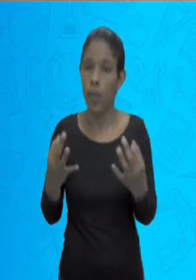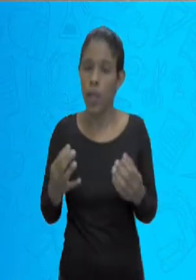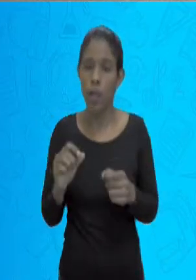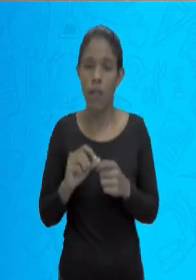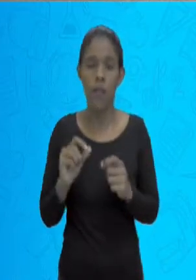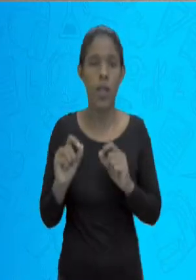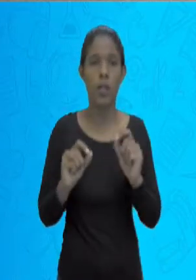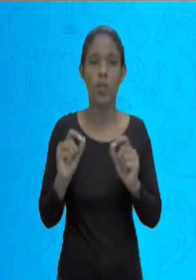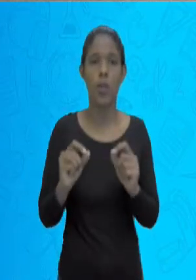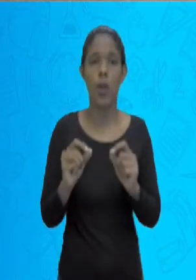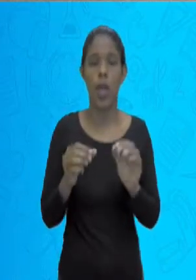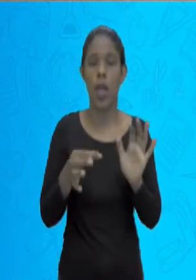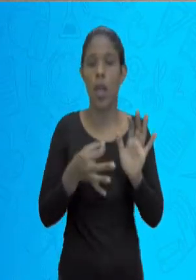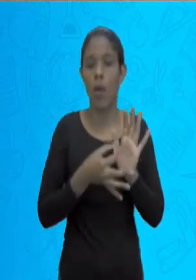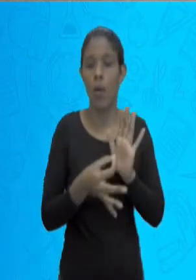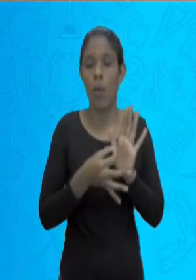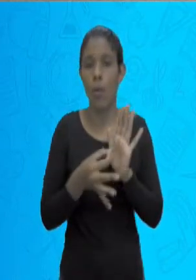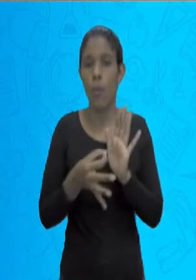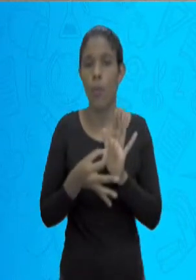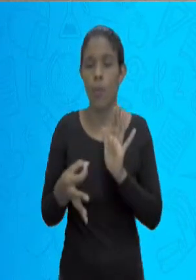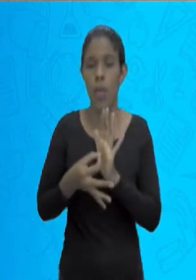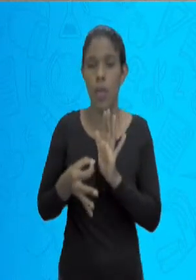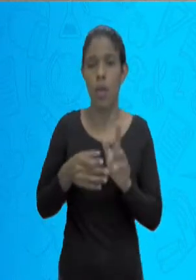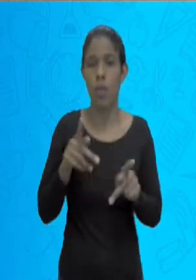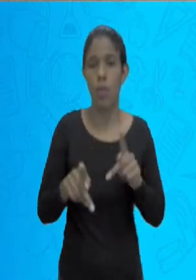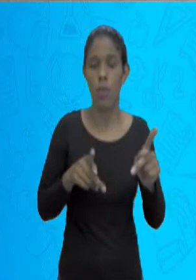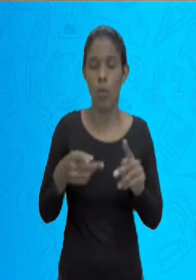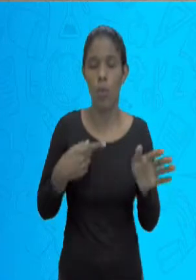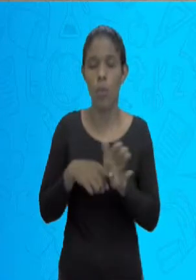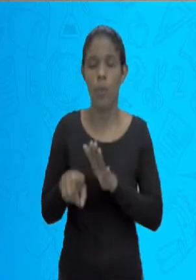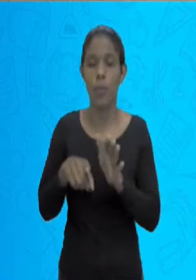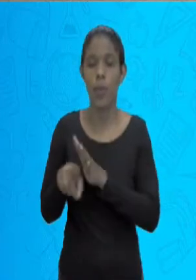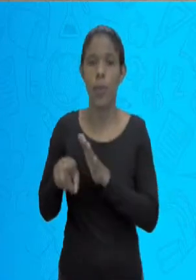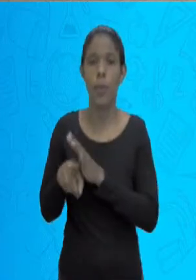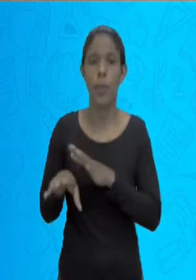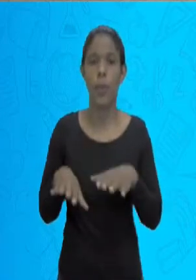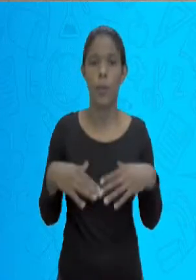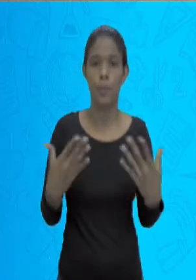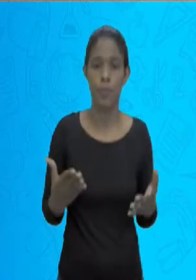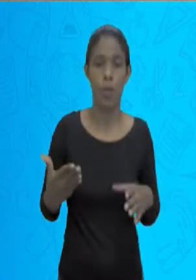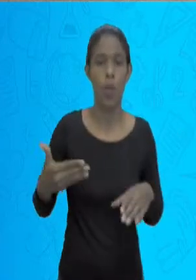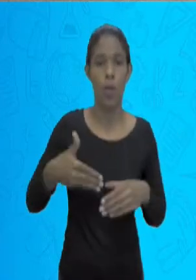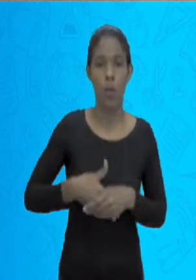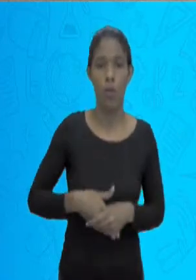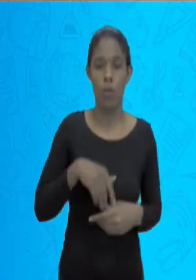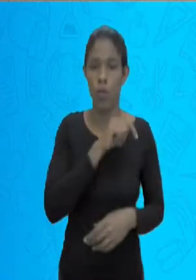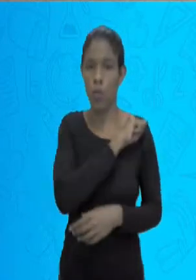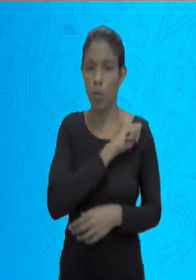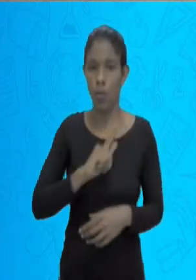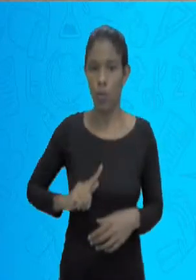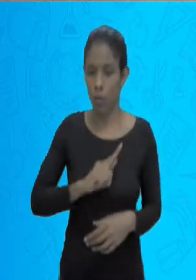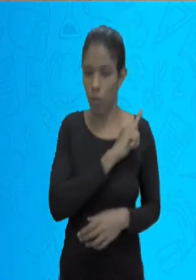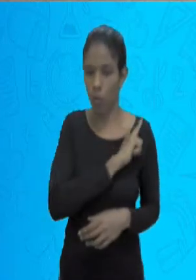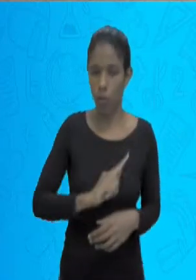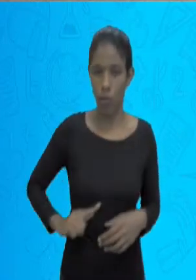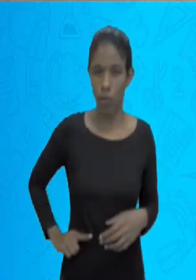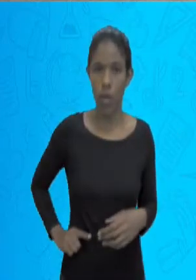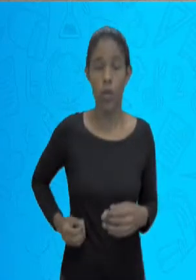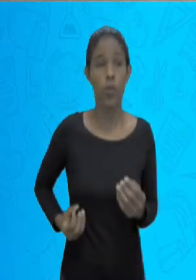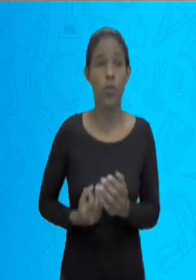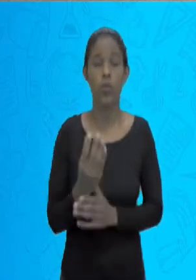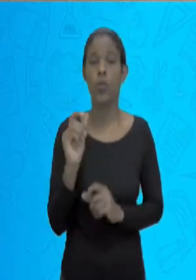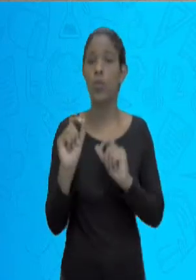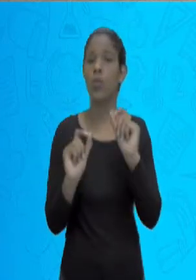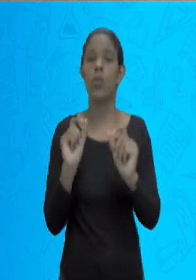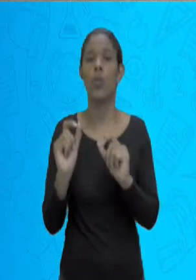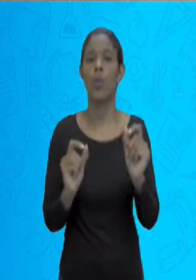isso, confirmou a instituição do Império. Com o governo de Napoleão, surgiu uma nova corte que